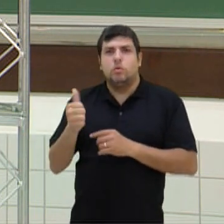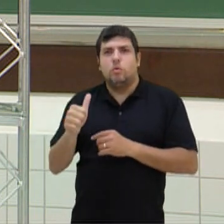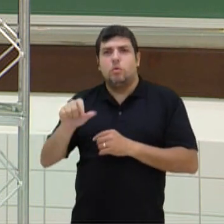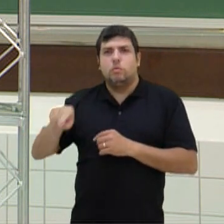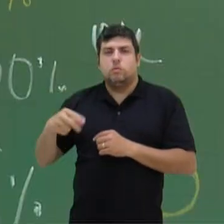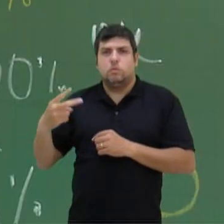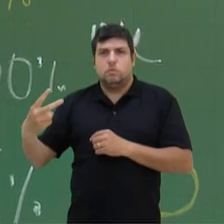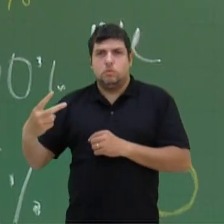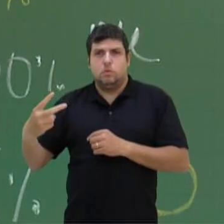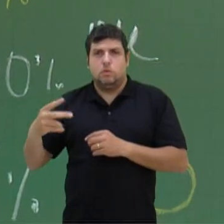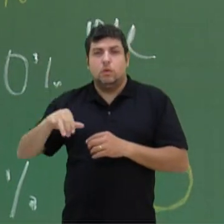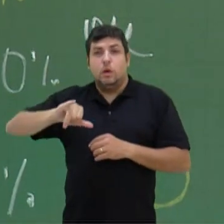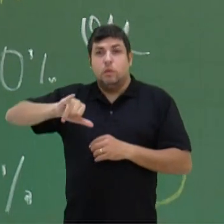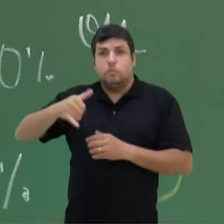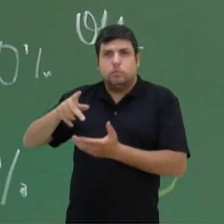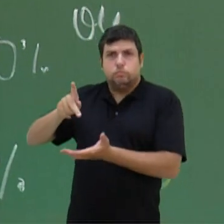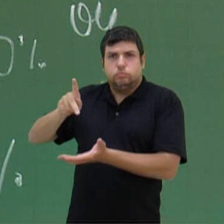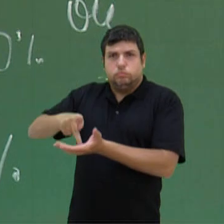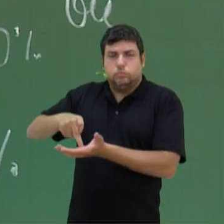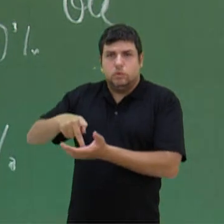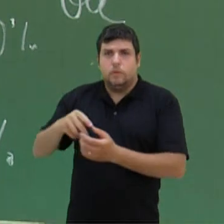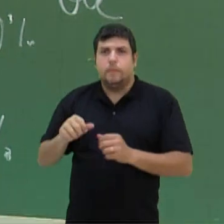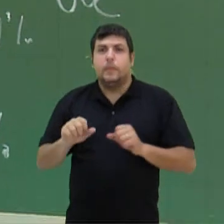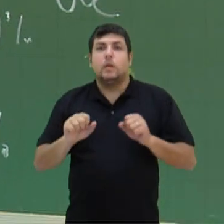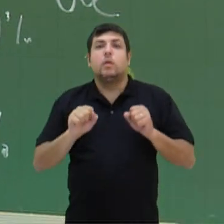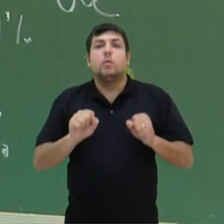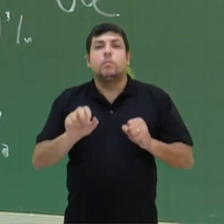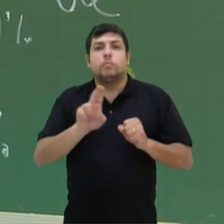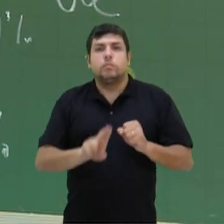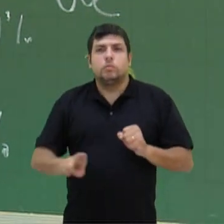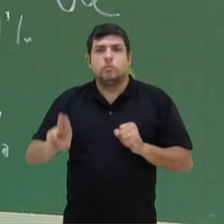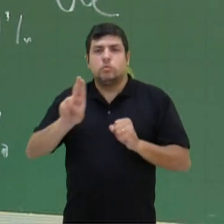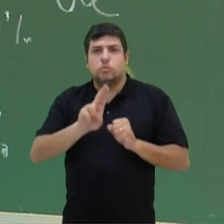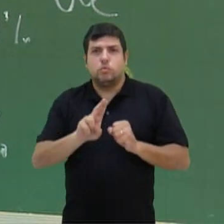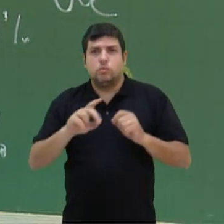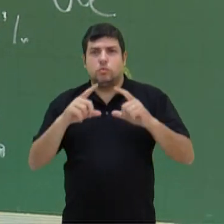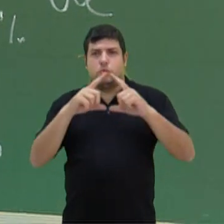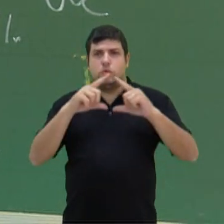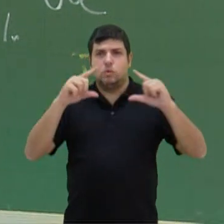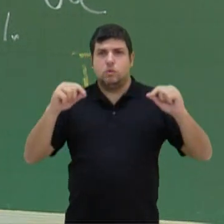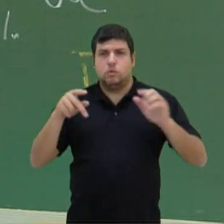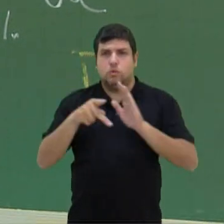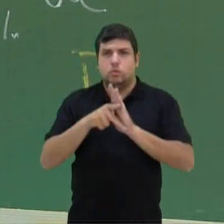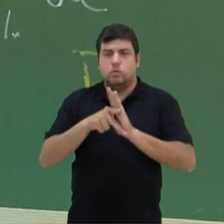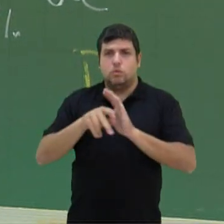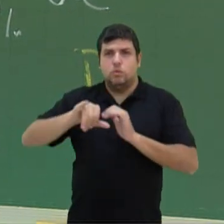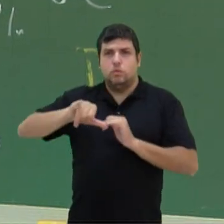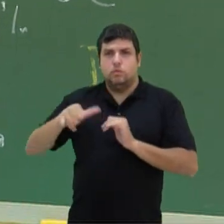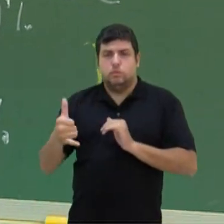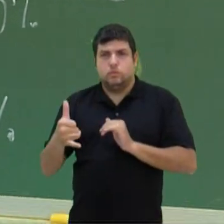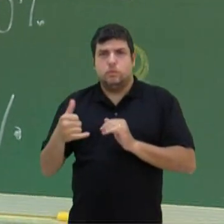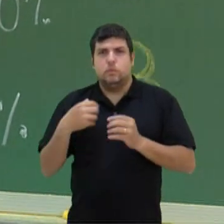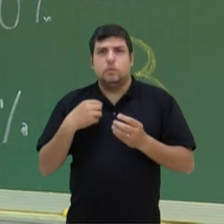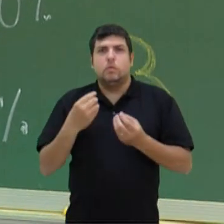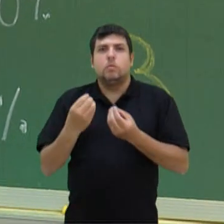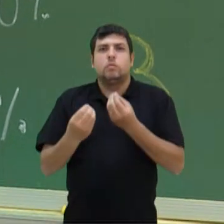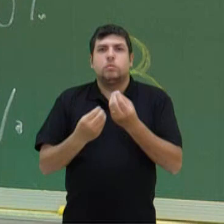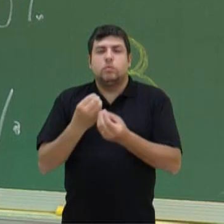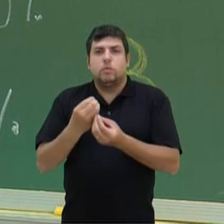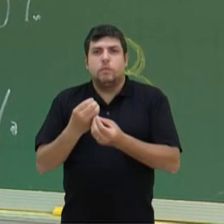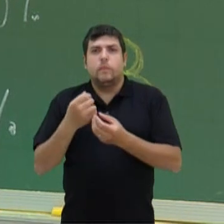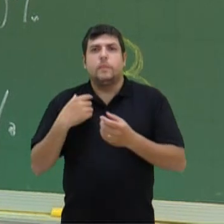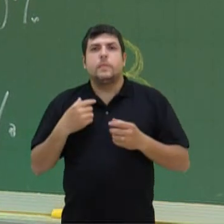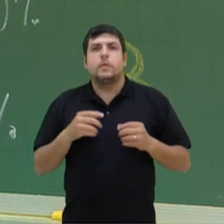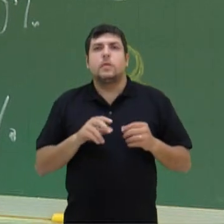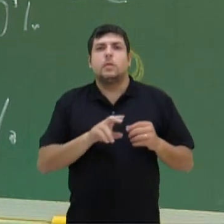Rendimento real. Posso usar a equação do rendimento, tá? Rendimento porcentagem, tá? É igual o